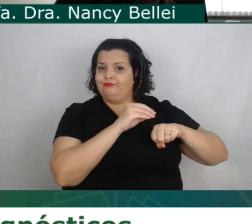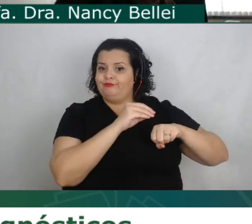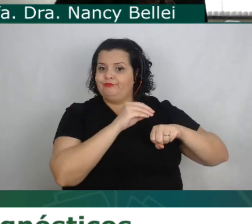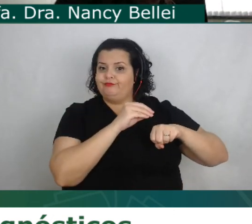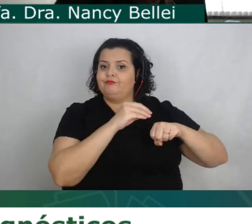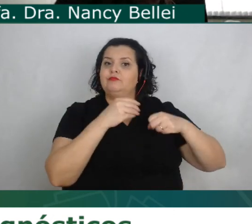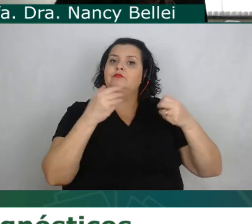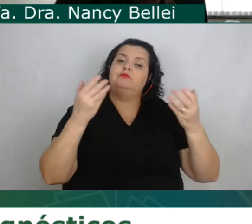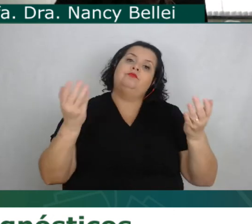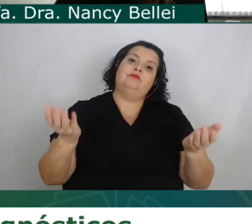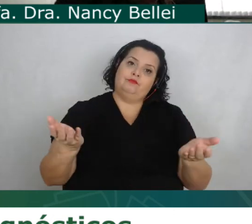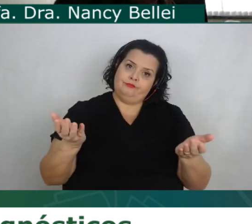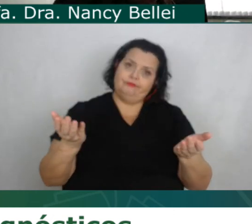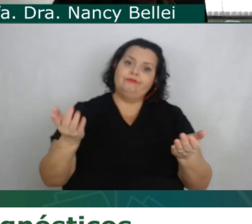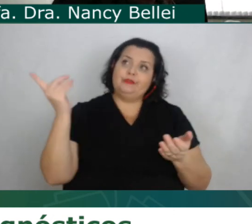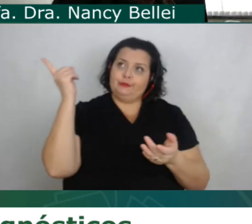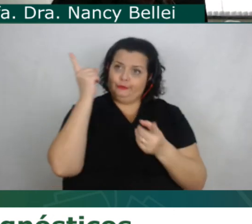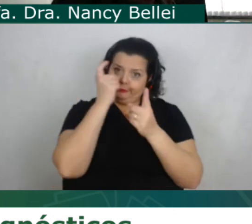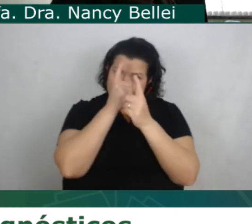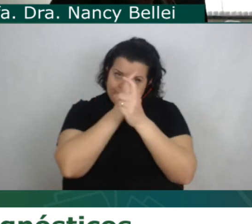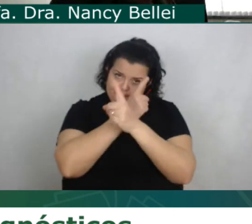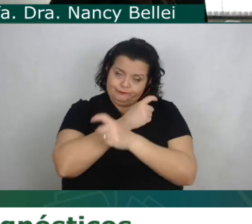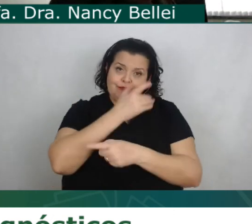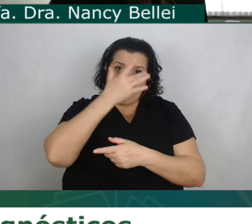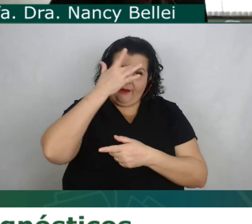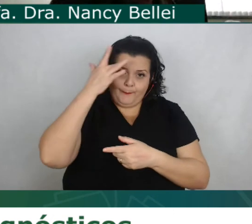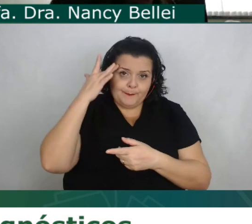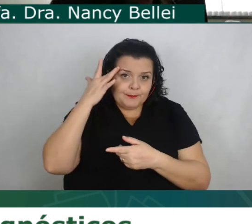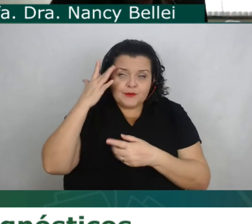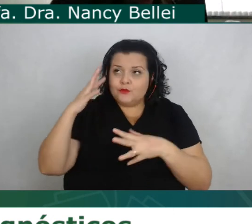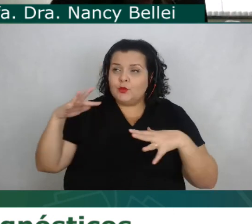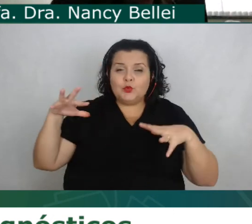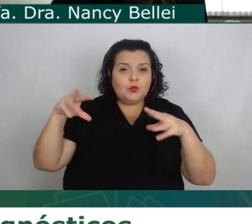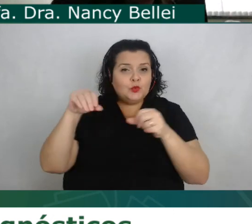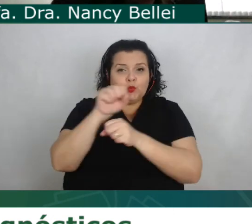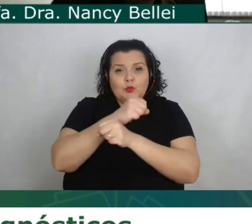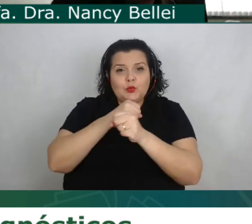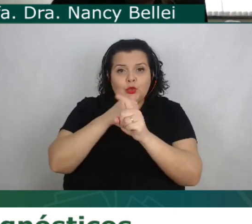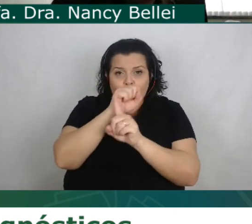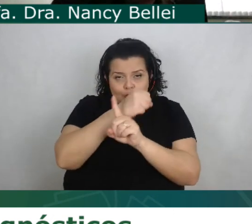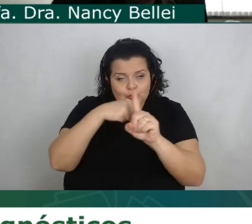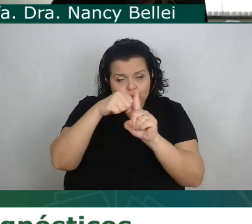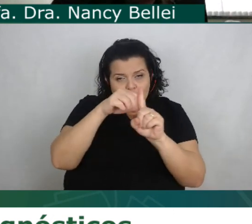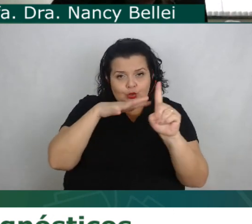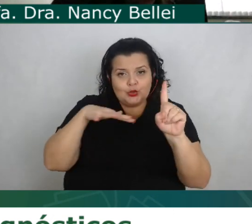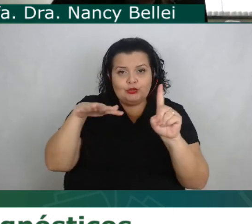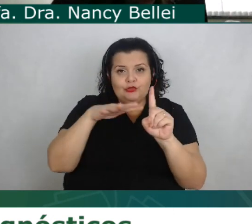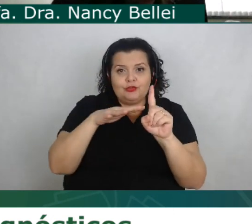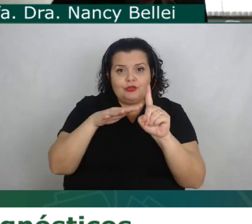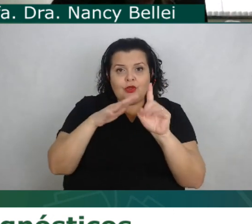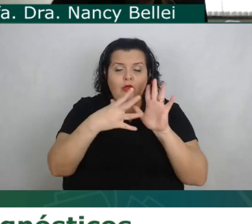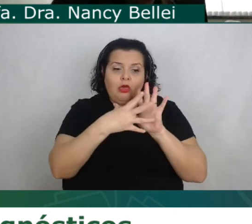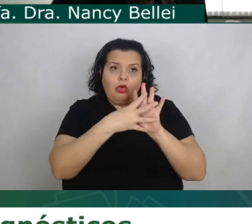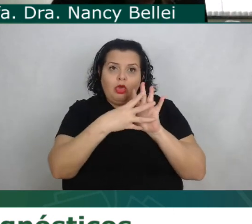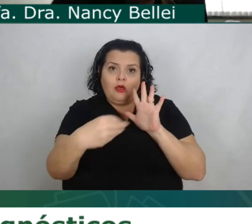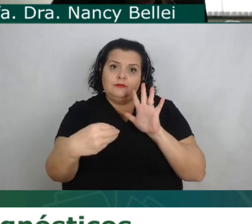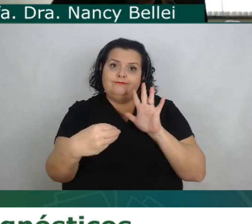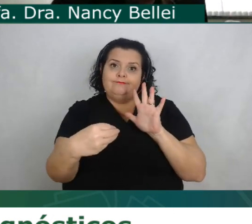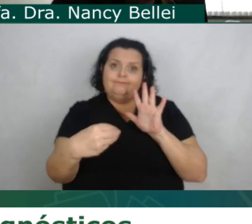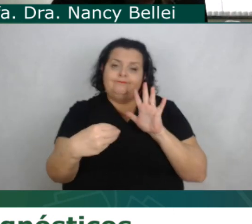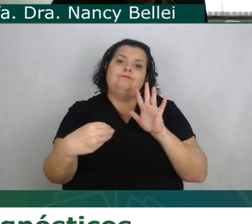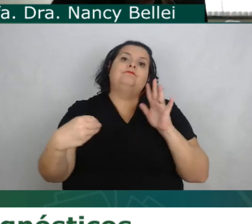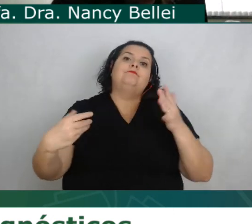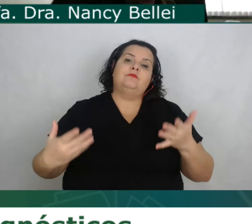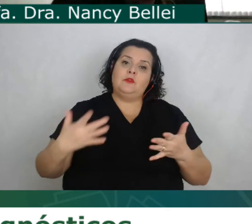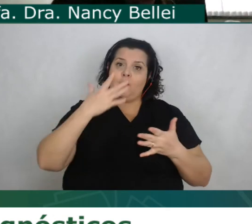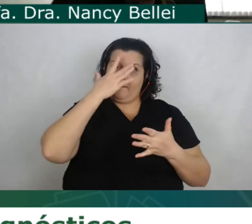presidente da República, que impacta muito fortemente à medida em que não chegam os recursos para que as pessoas possam suportar econômica